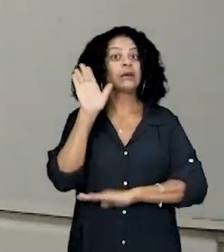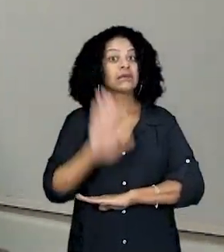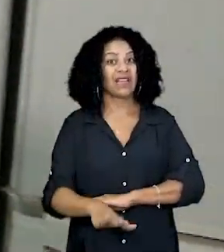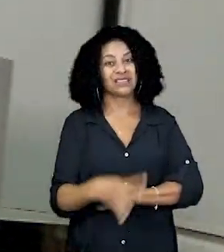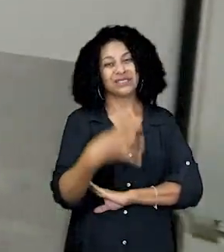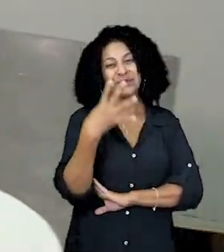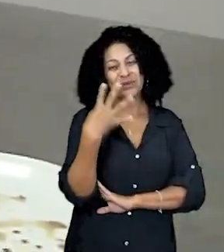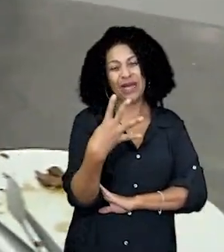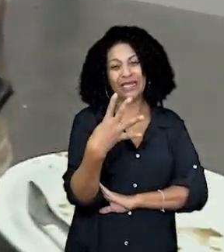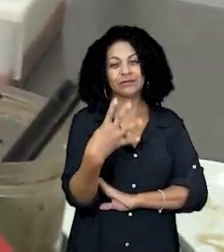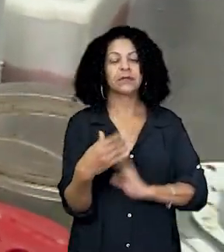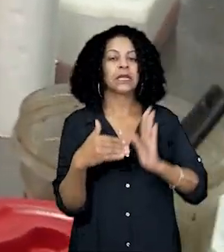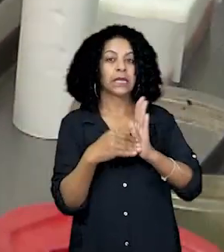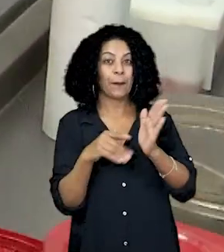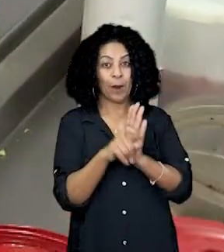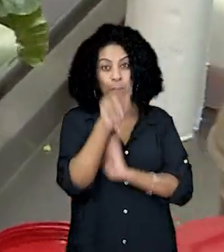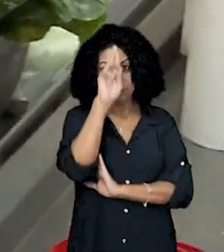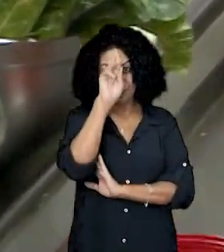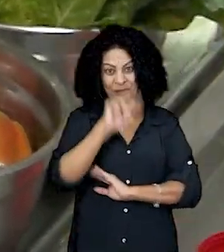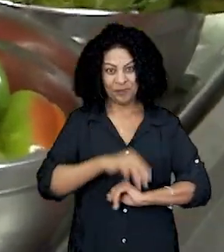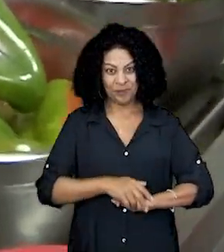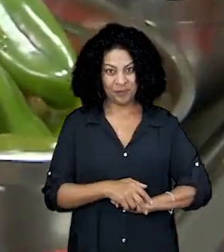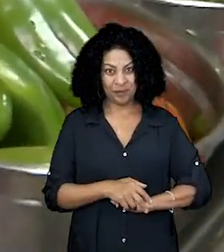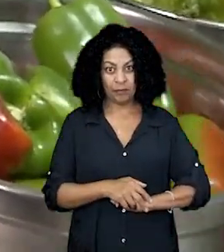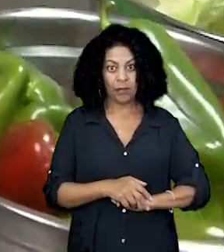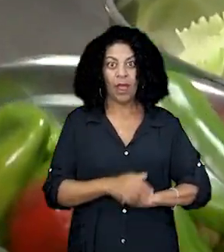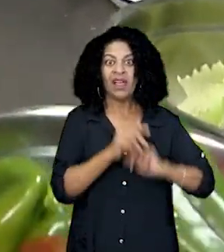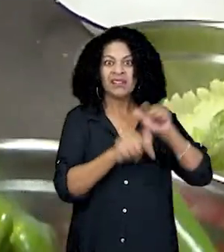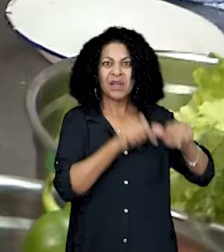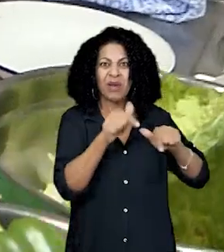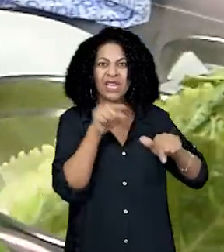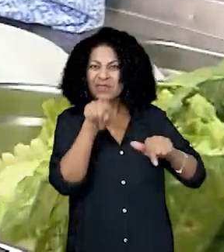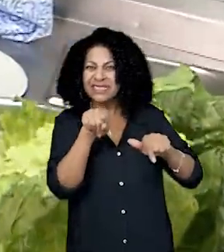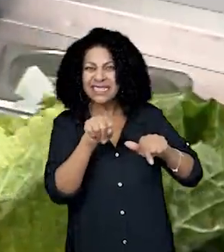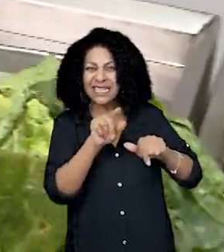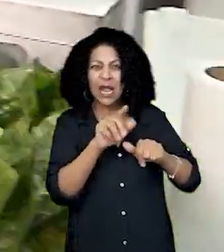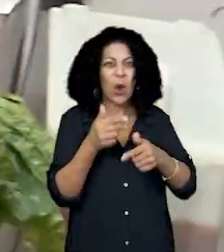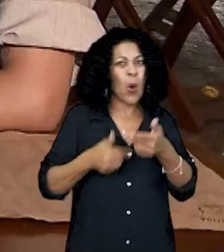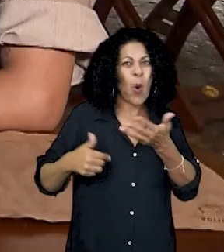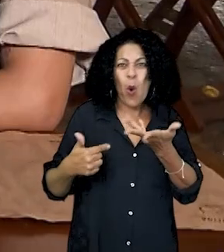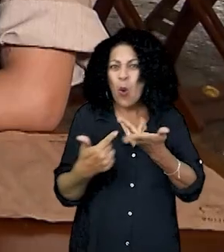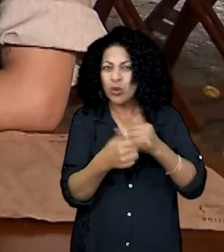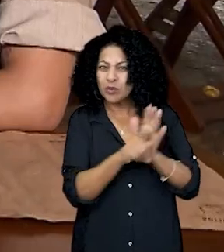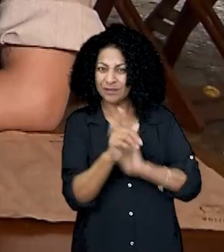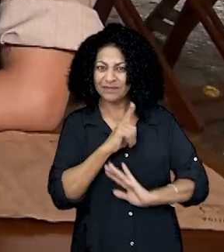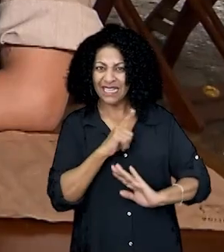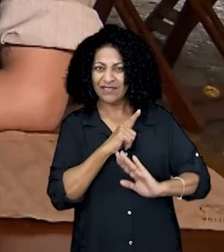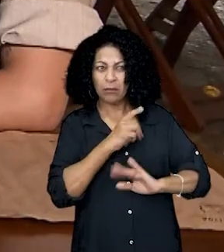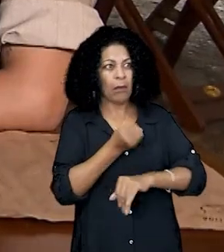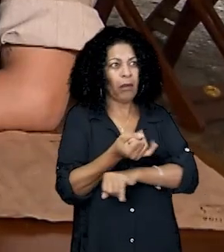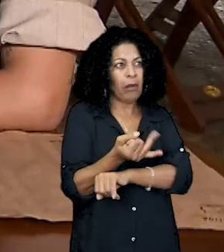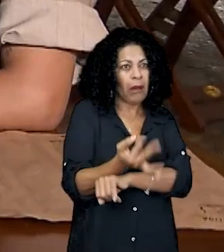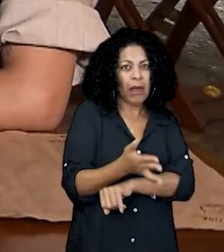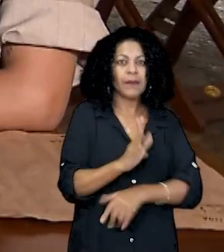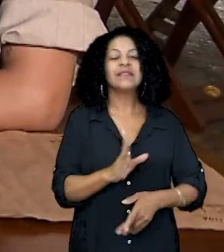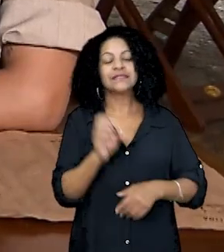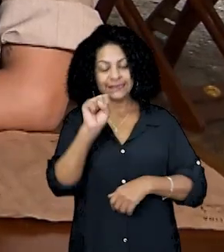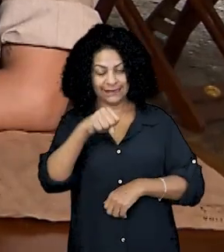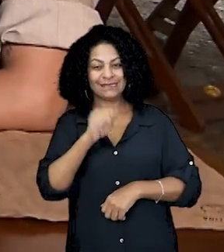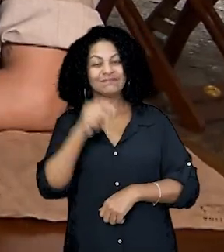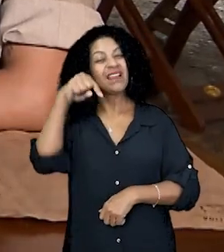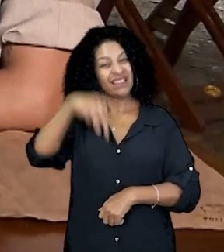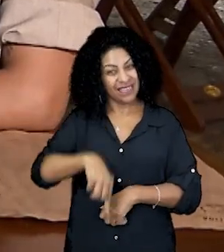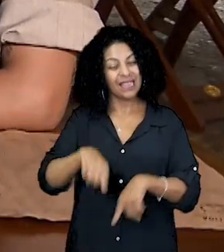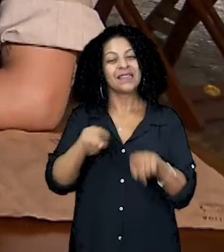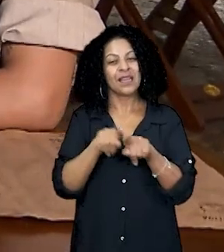4 da tarde e vai até meia-noite. Em outros trabalhos você chegou a trabalhar madrugada dentro? Sim,